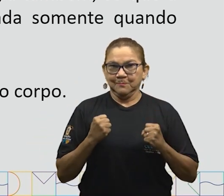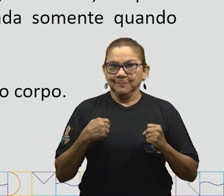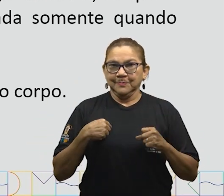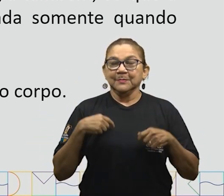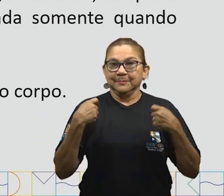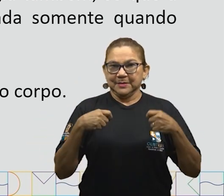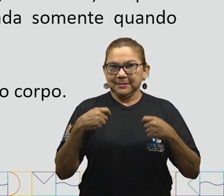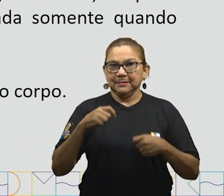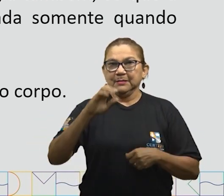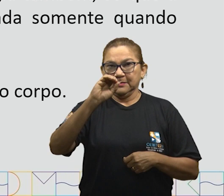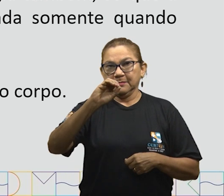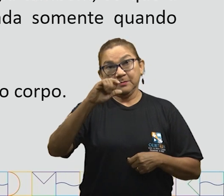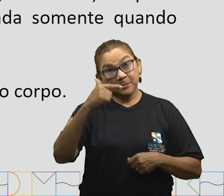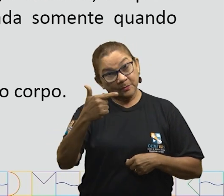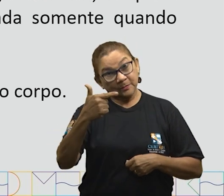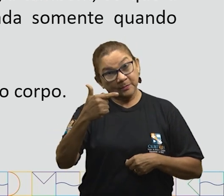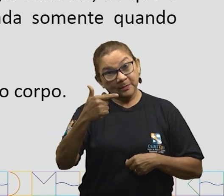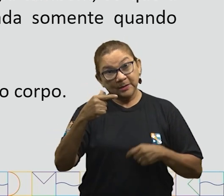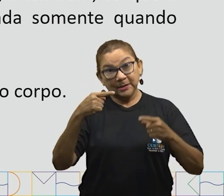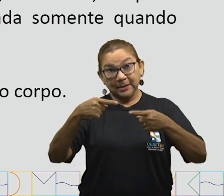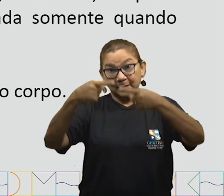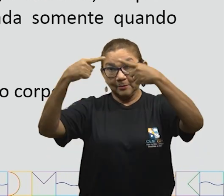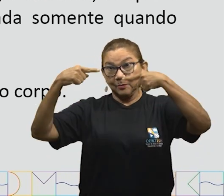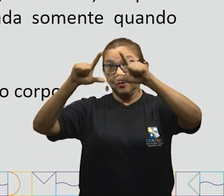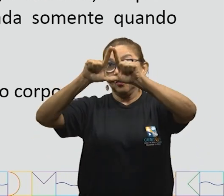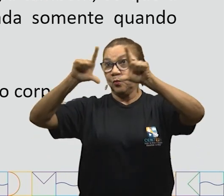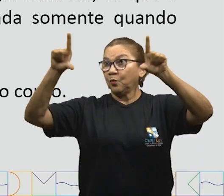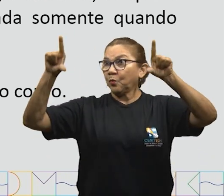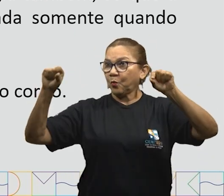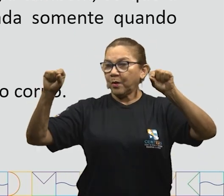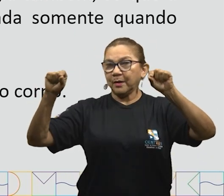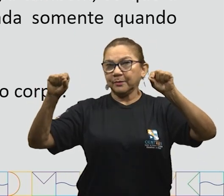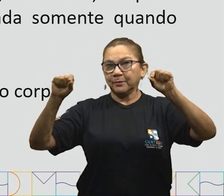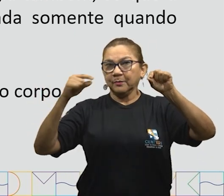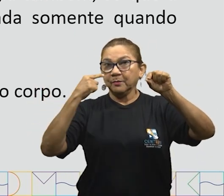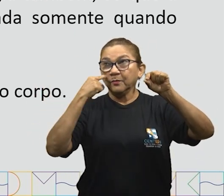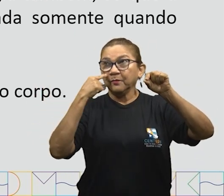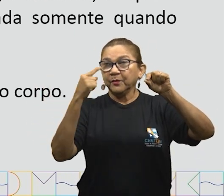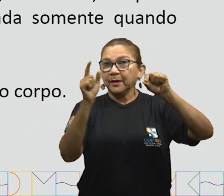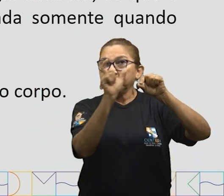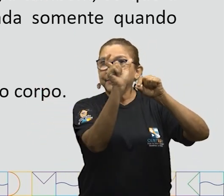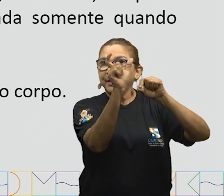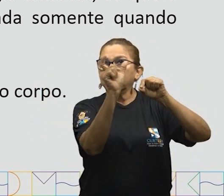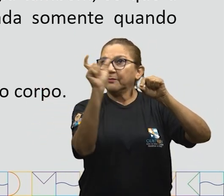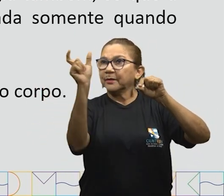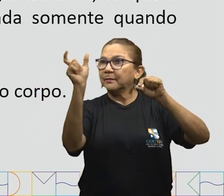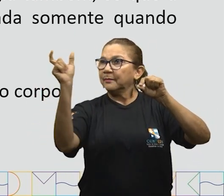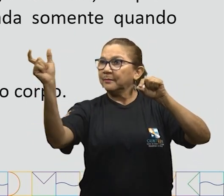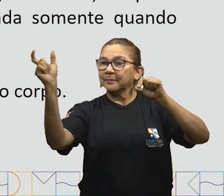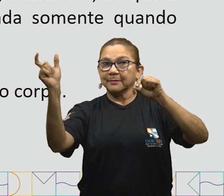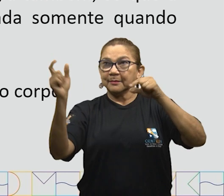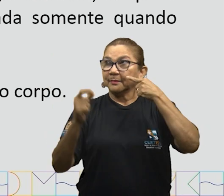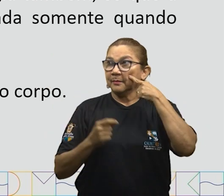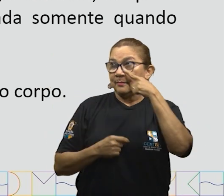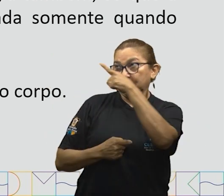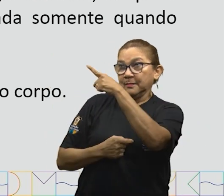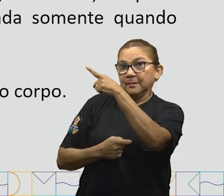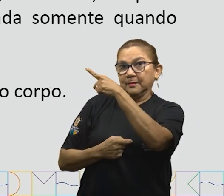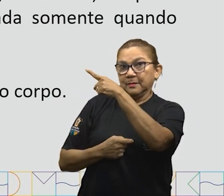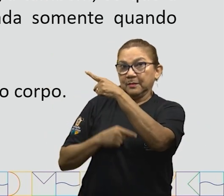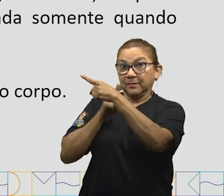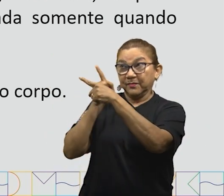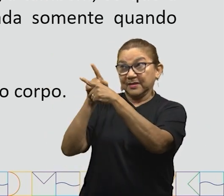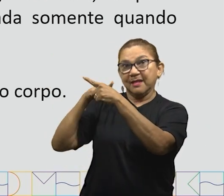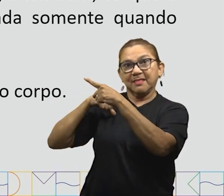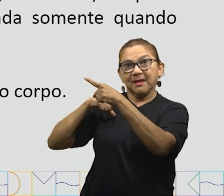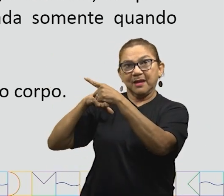oxigênio. Com base no quadro abaixo, complete as afirmativas a seguir com as palavras correspondentes. Então, aí você tem